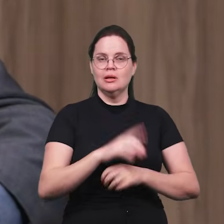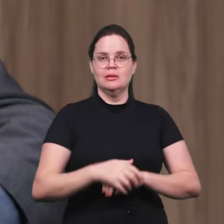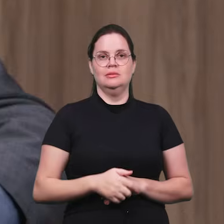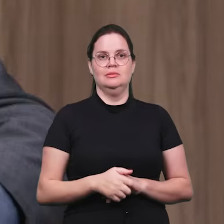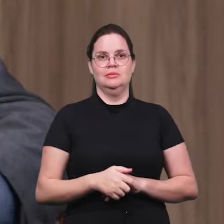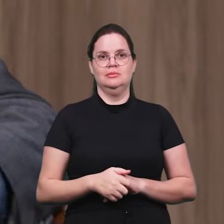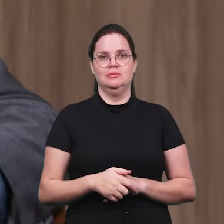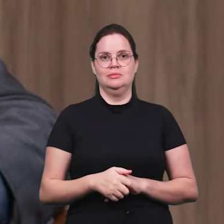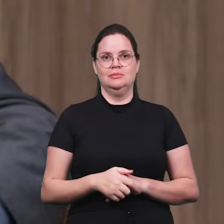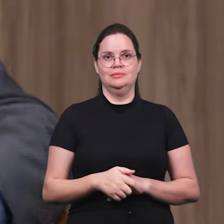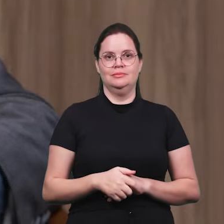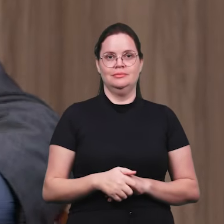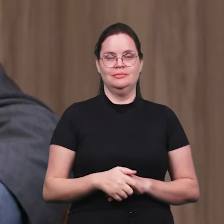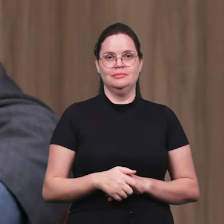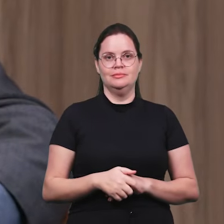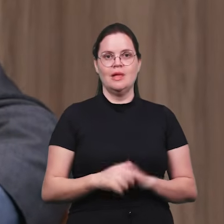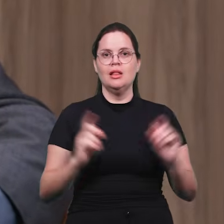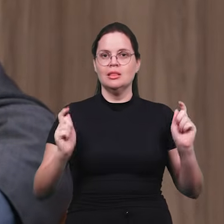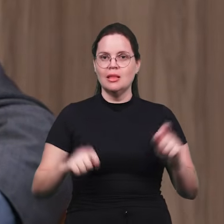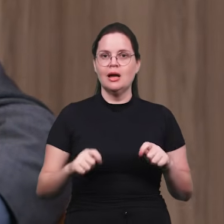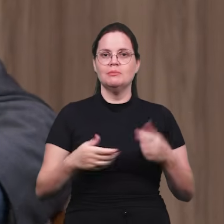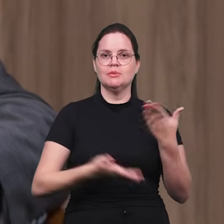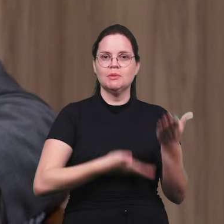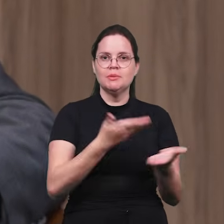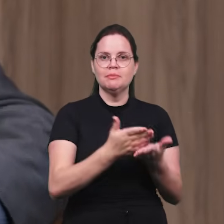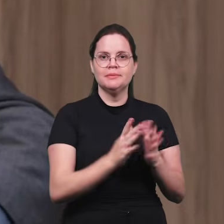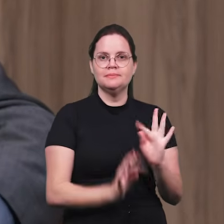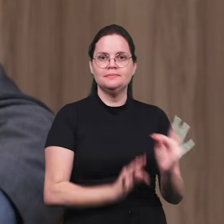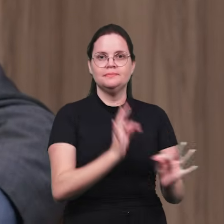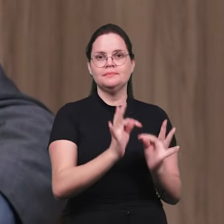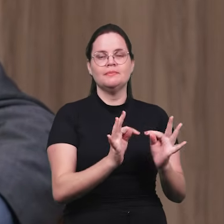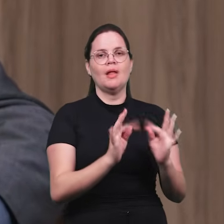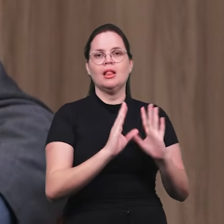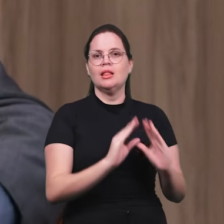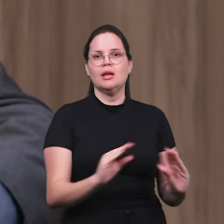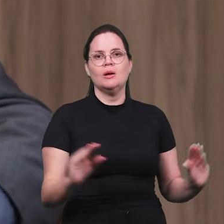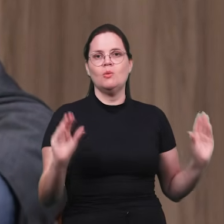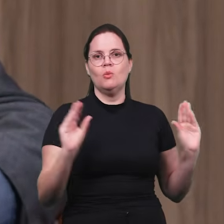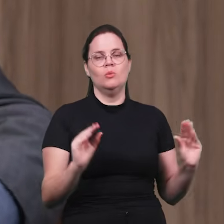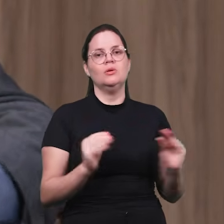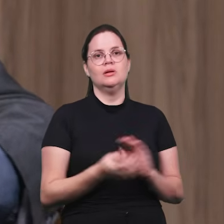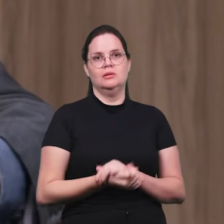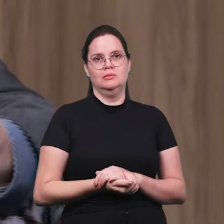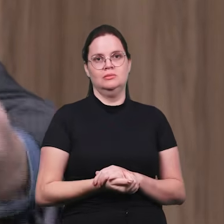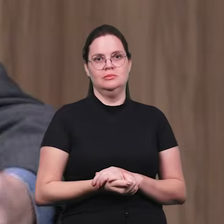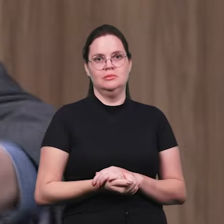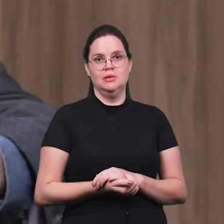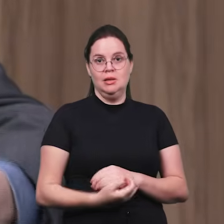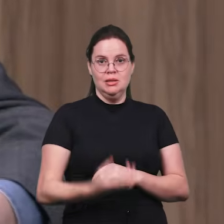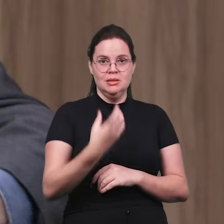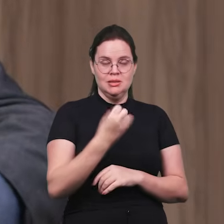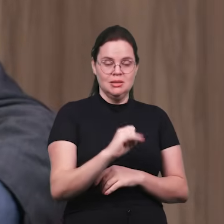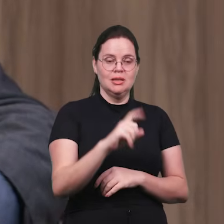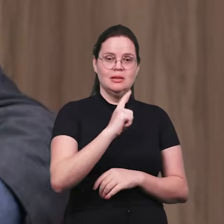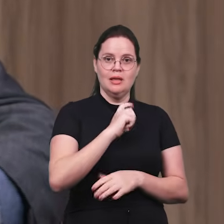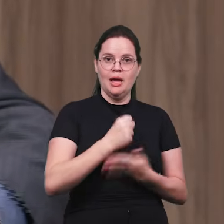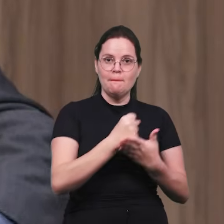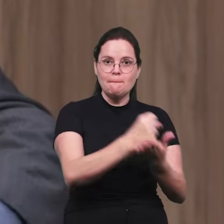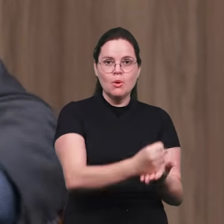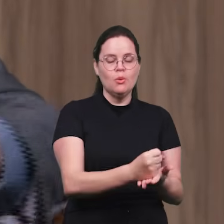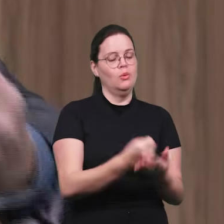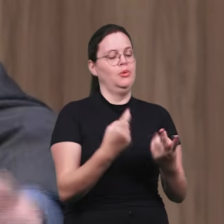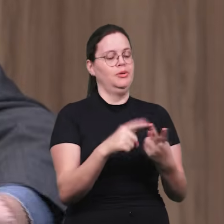elas são tratadas de forma silenciosa. Então, quando ele tem esse apoio, quando ele tem